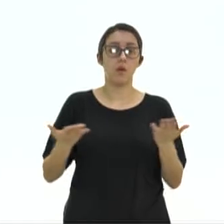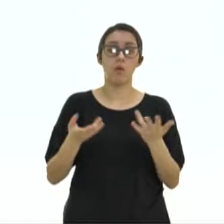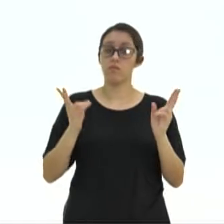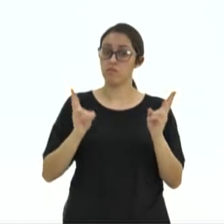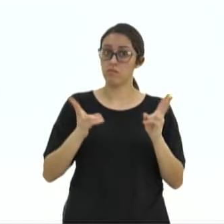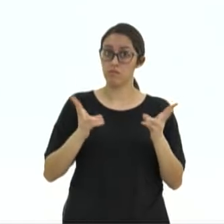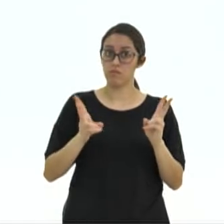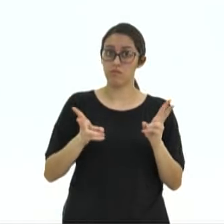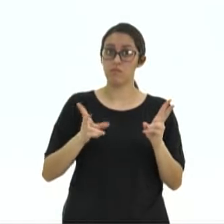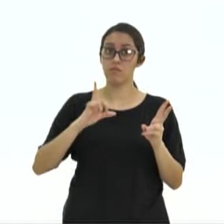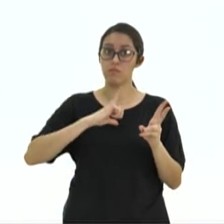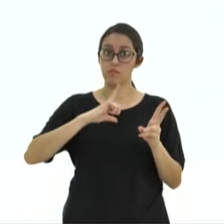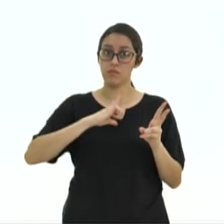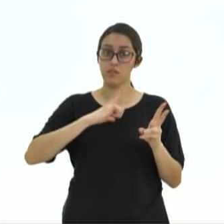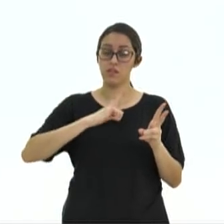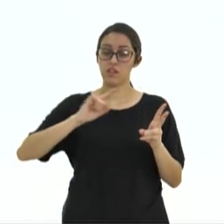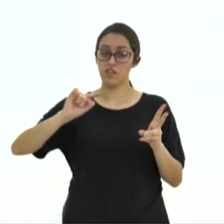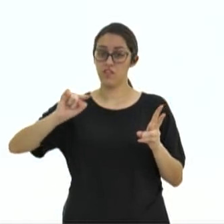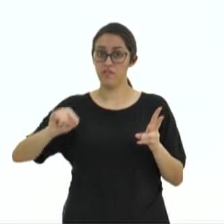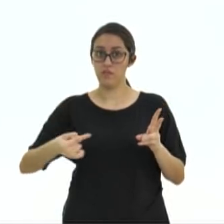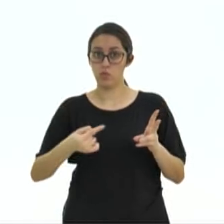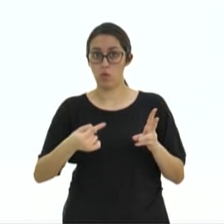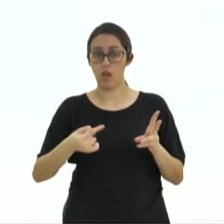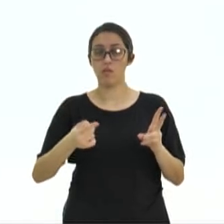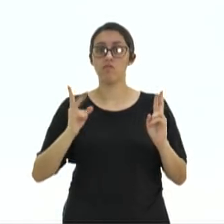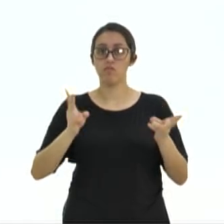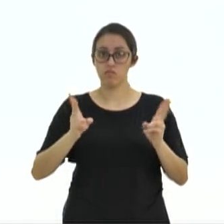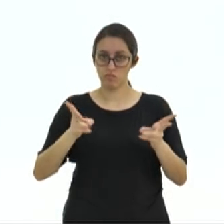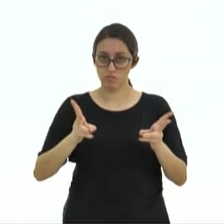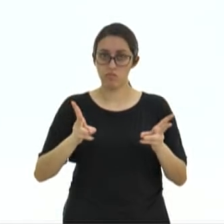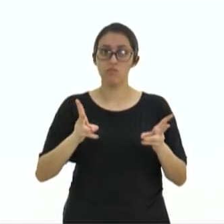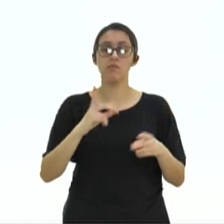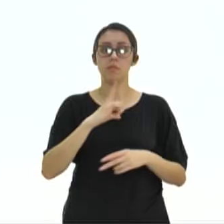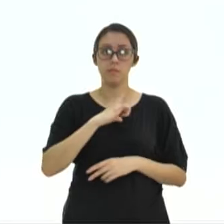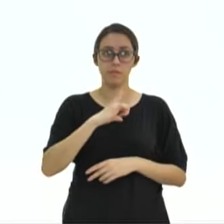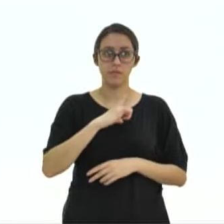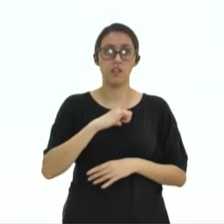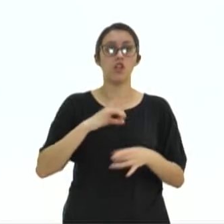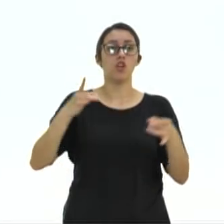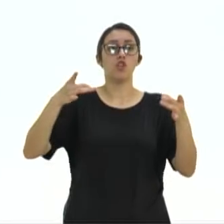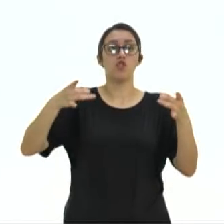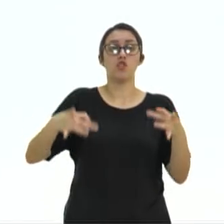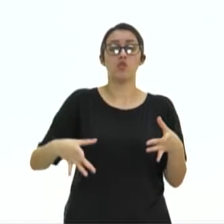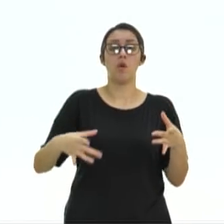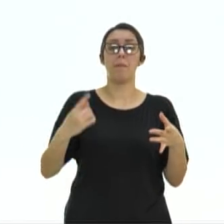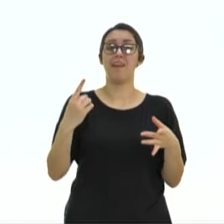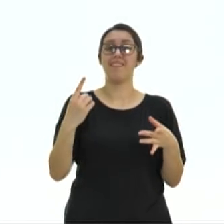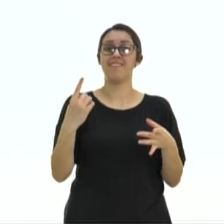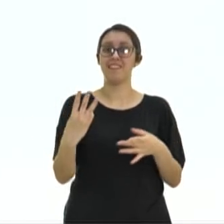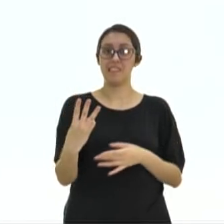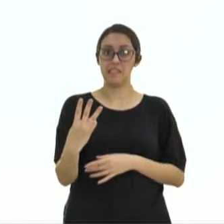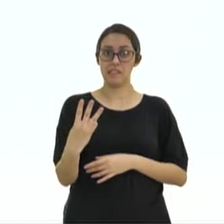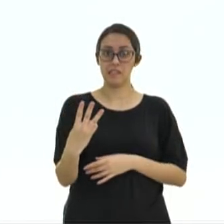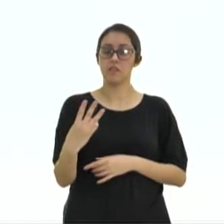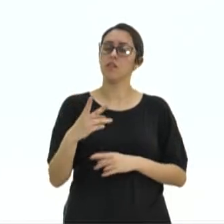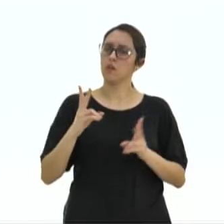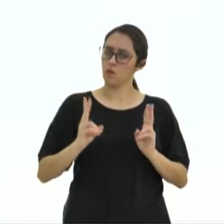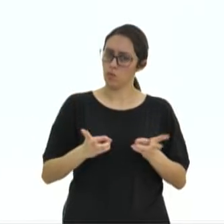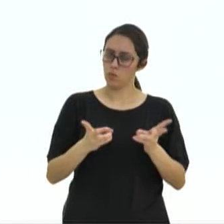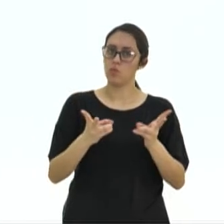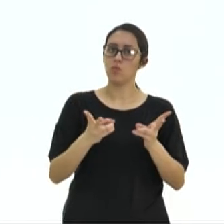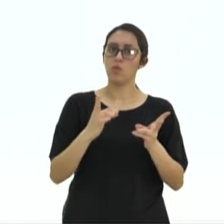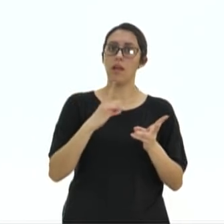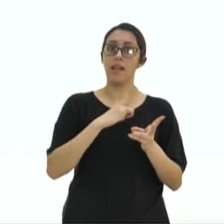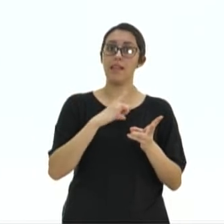estão equilibrados, então unidade e décimo. Então, deu 2 inteiros, sobra 13. Vou continuar a conta, ó, eu coloquei a casa